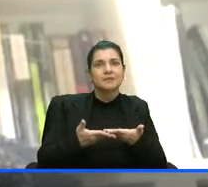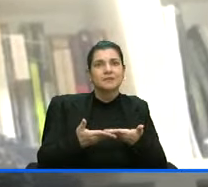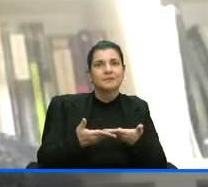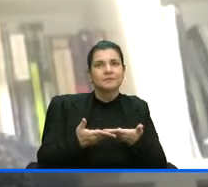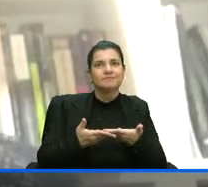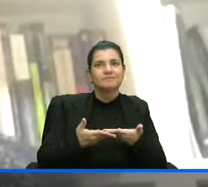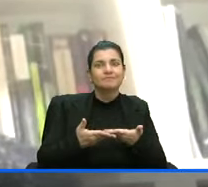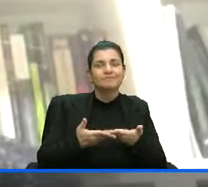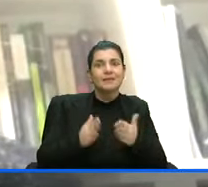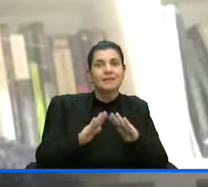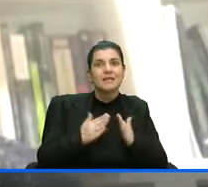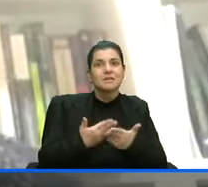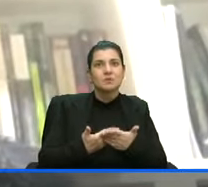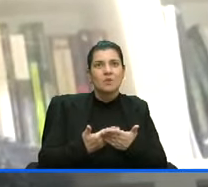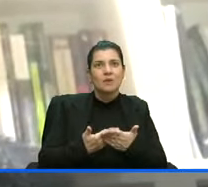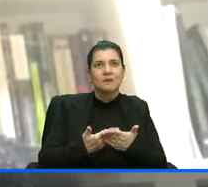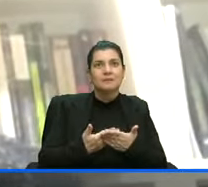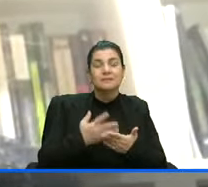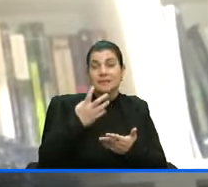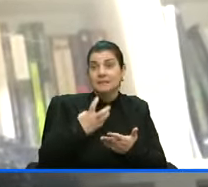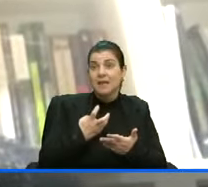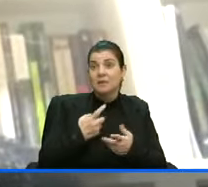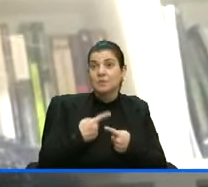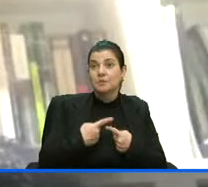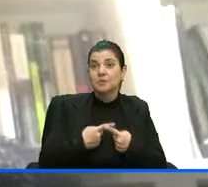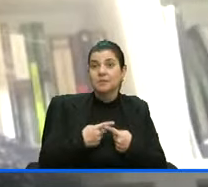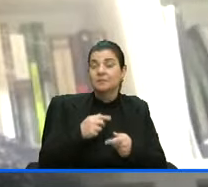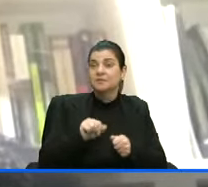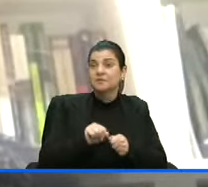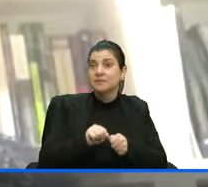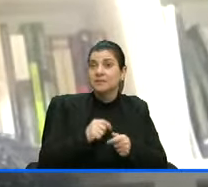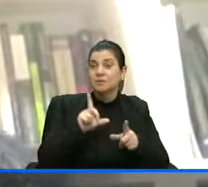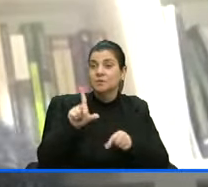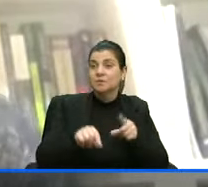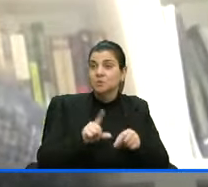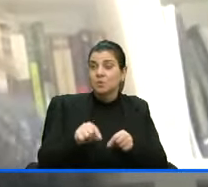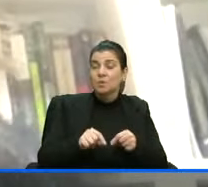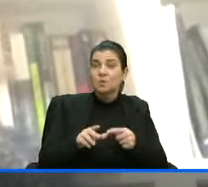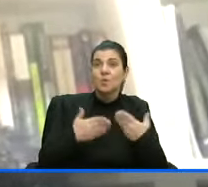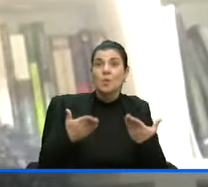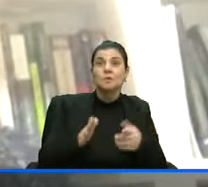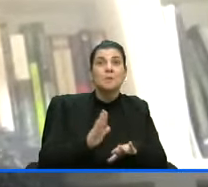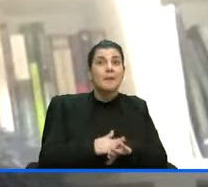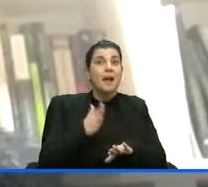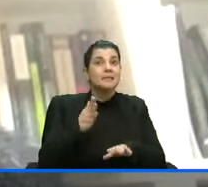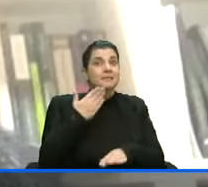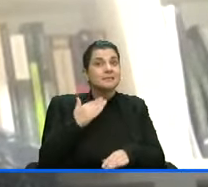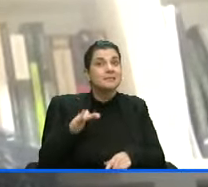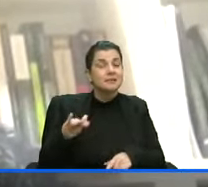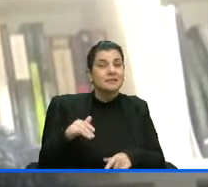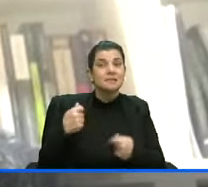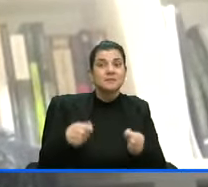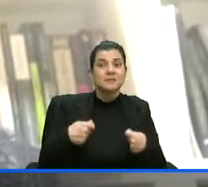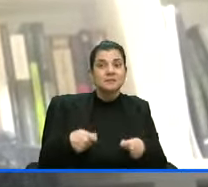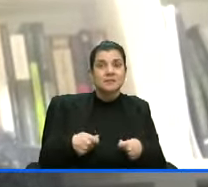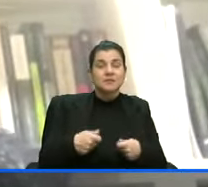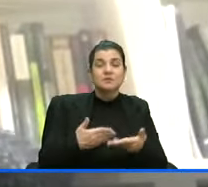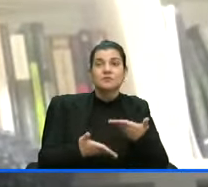né? Porque a gente está fazendo escolhas, né? No momento em que mais as crianças precisam